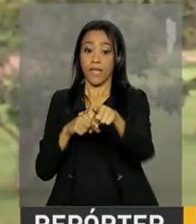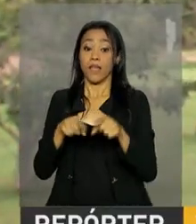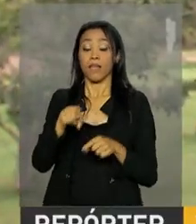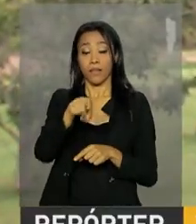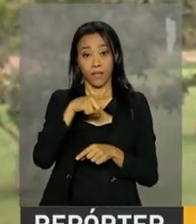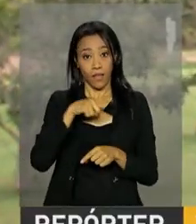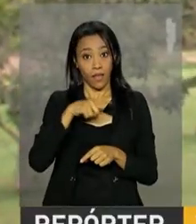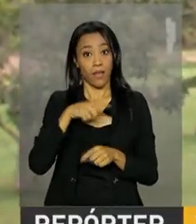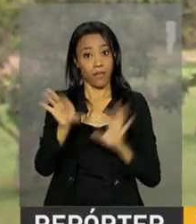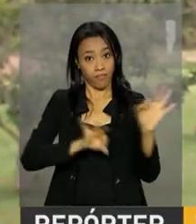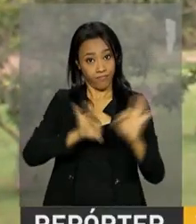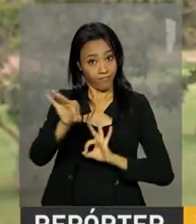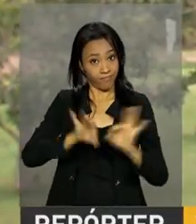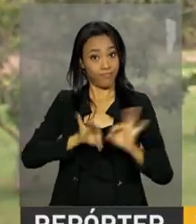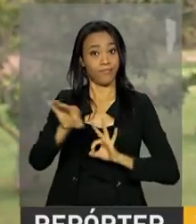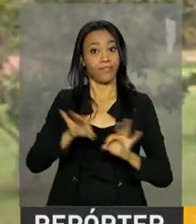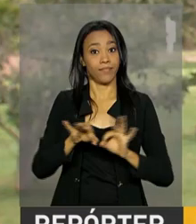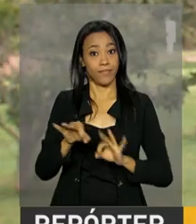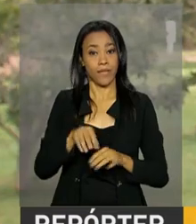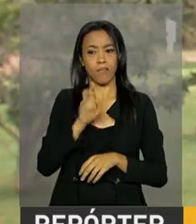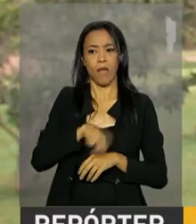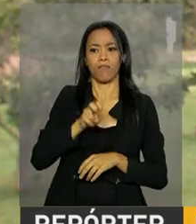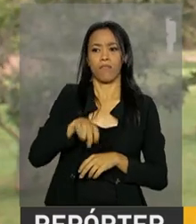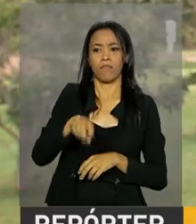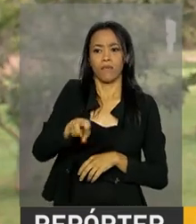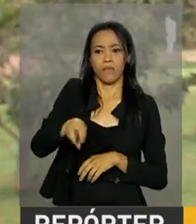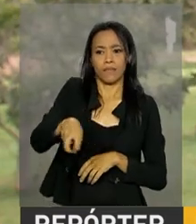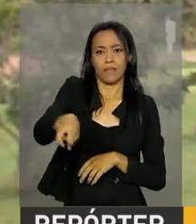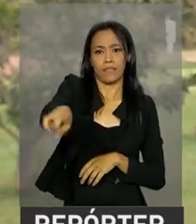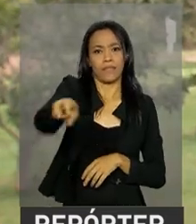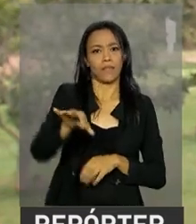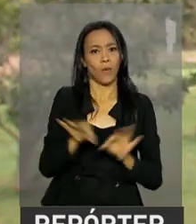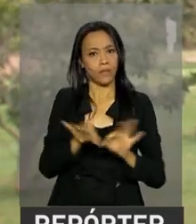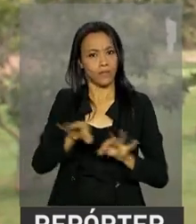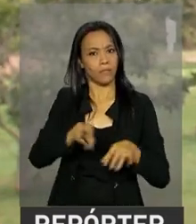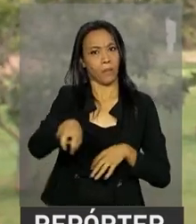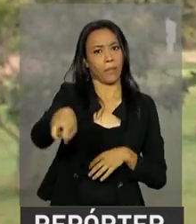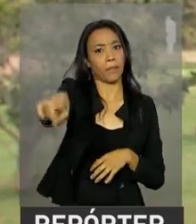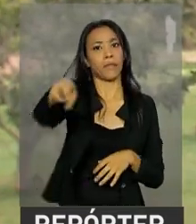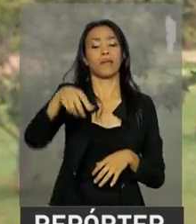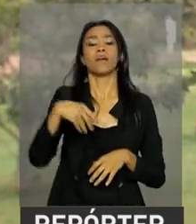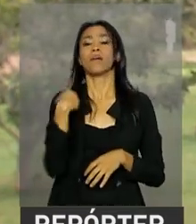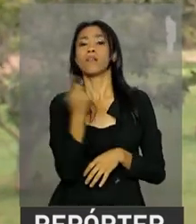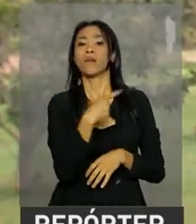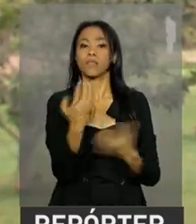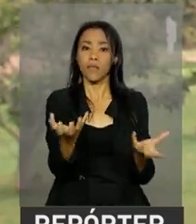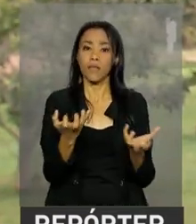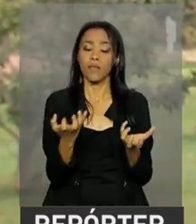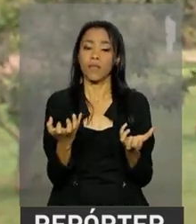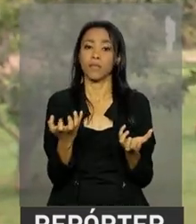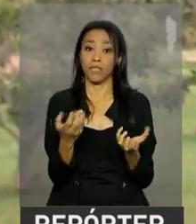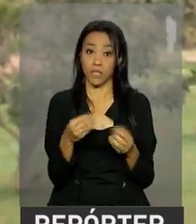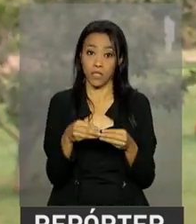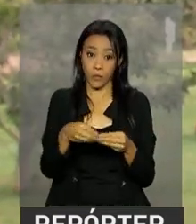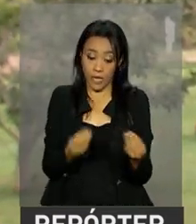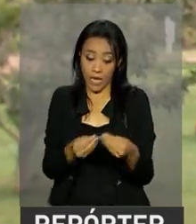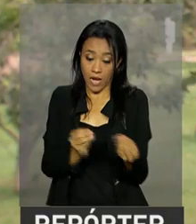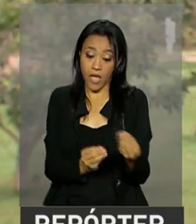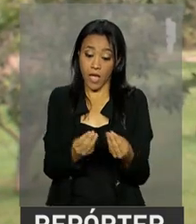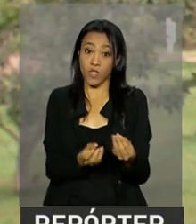emblemáticas aqui no na nas proximidades do parque então a gente pretende que o ingresso seja